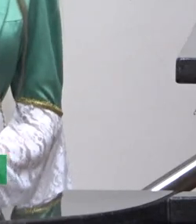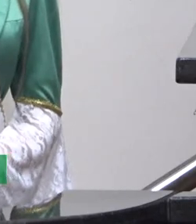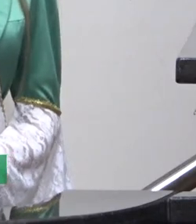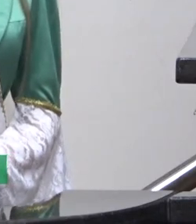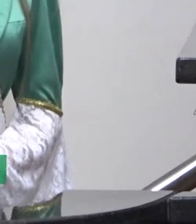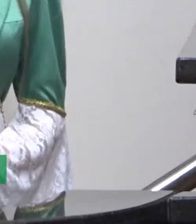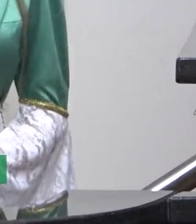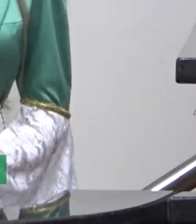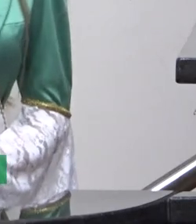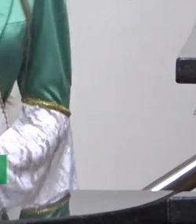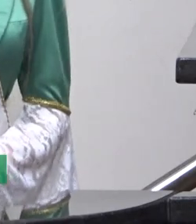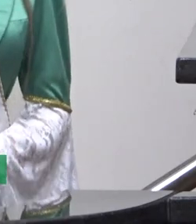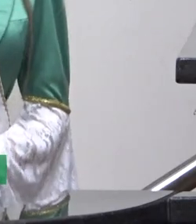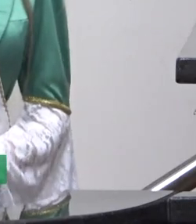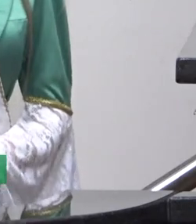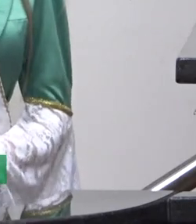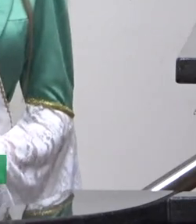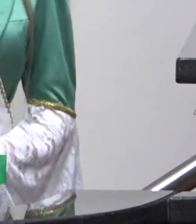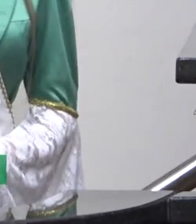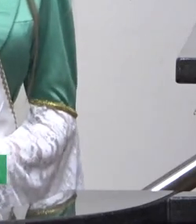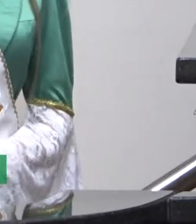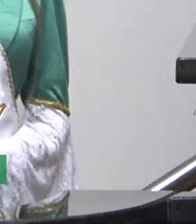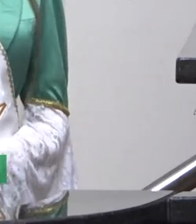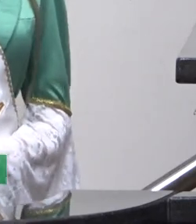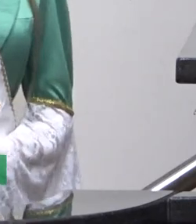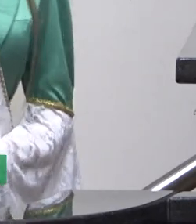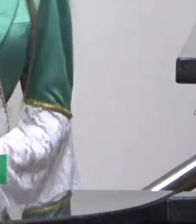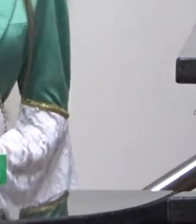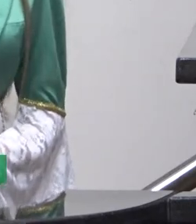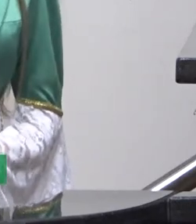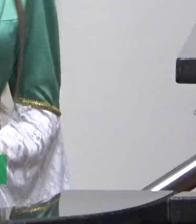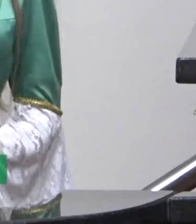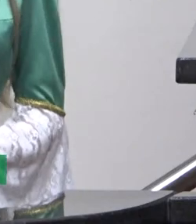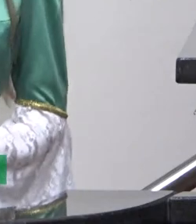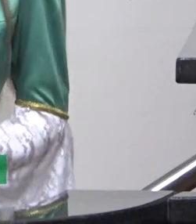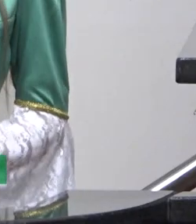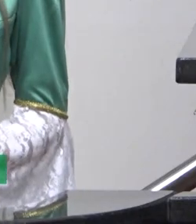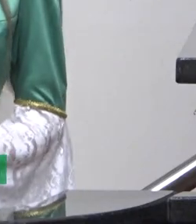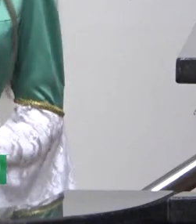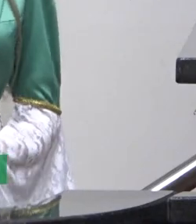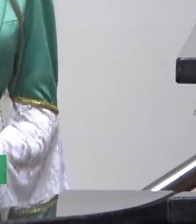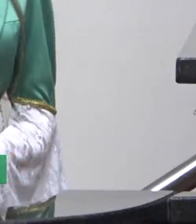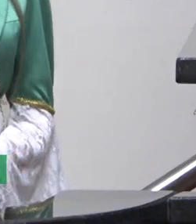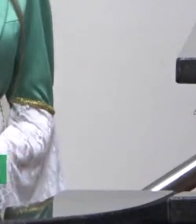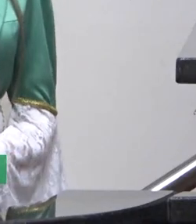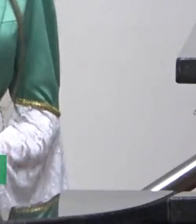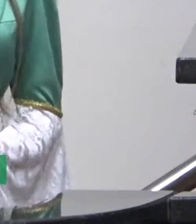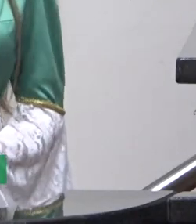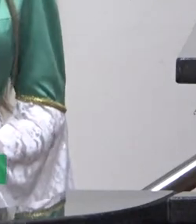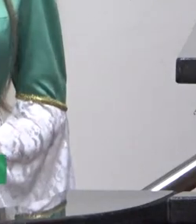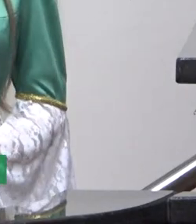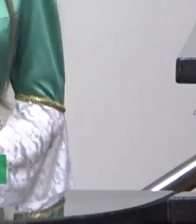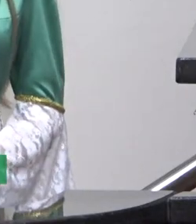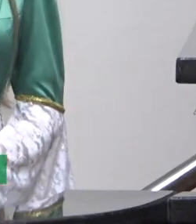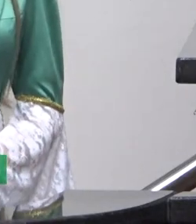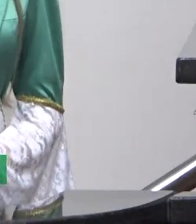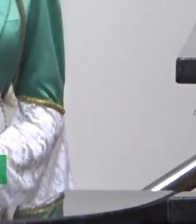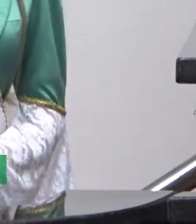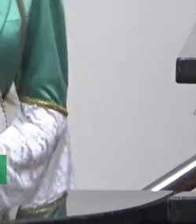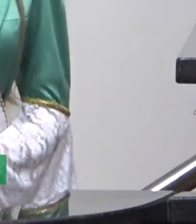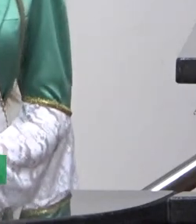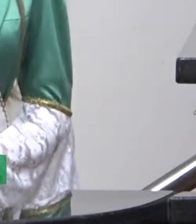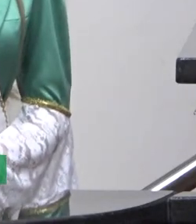dias 28 de Abril ao dia primeiro de maio e ficaremos imensamente felizes em recebê-los todos vocês